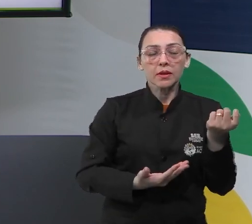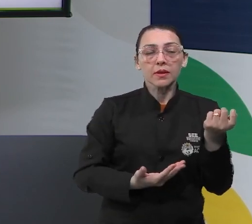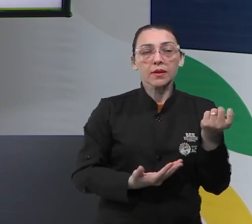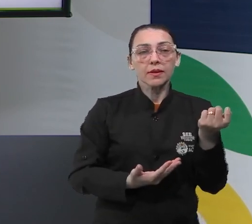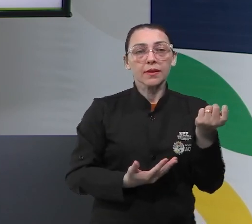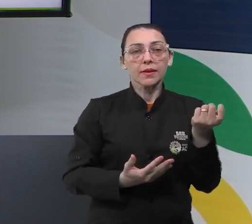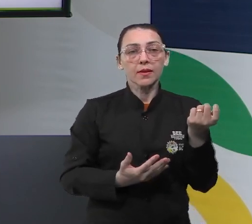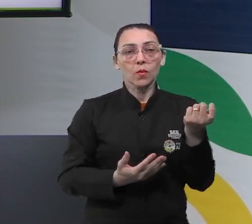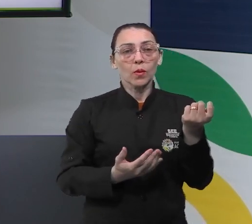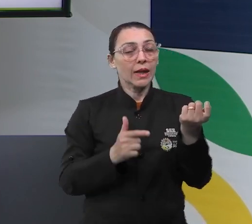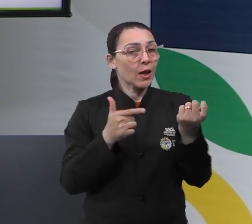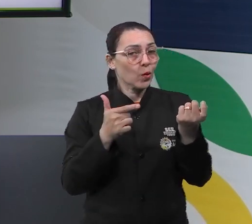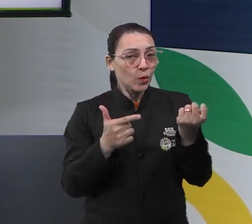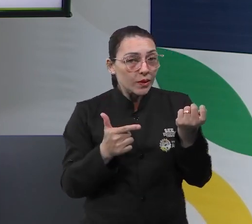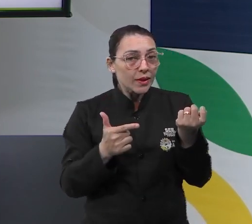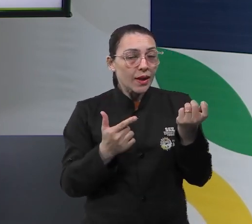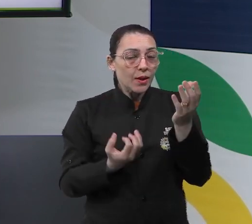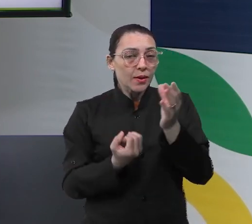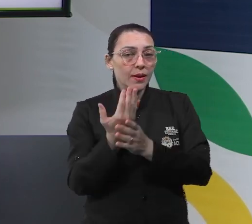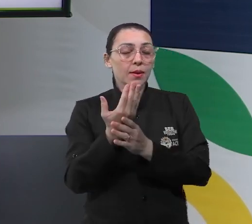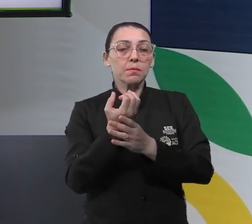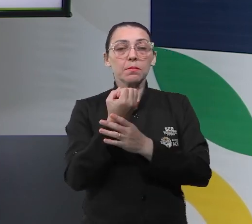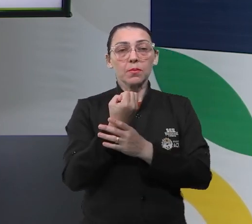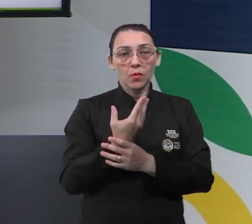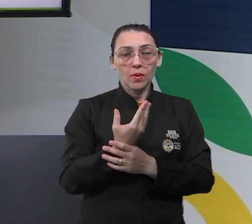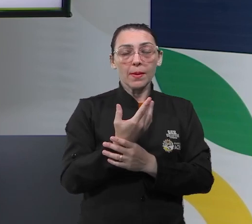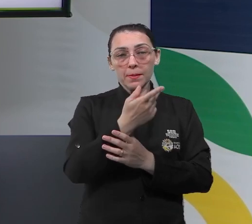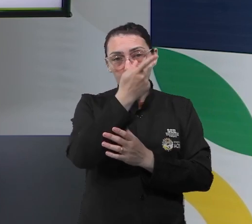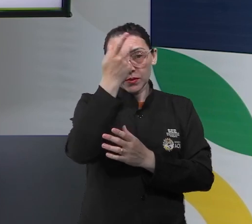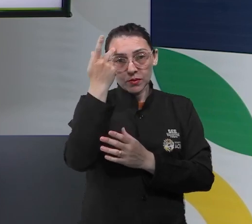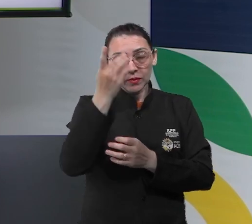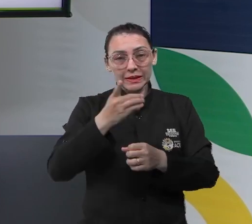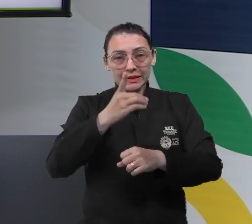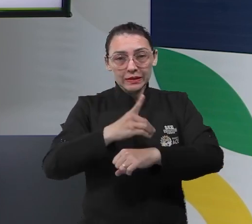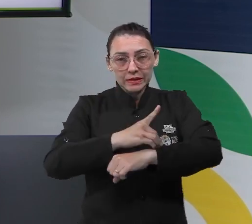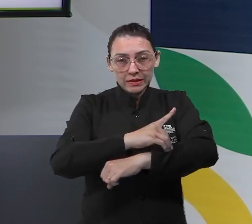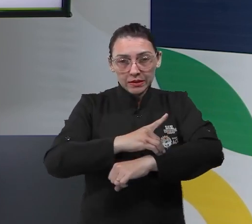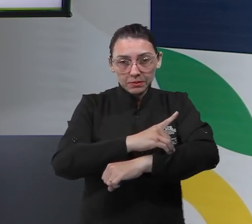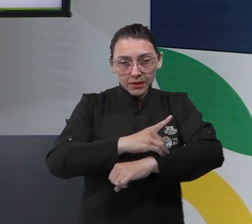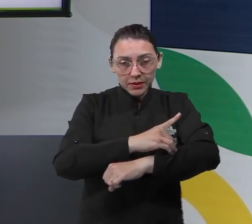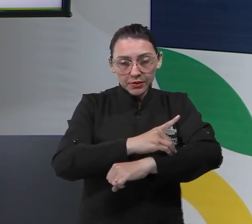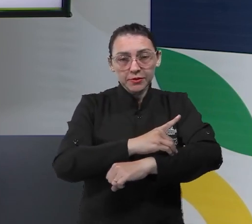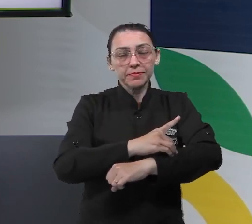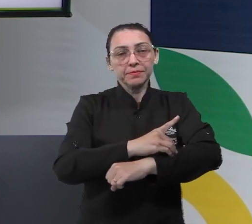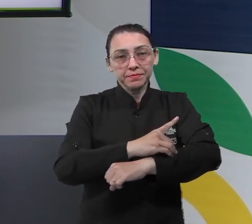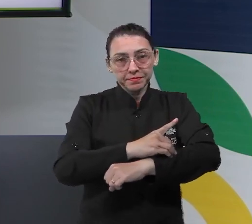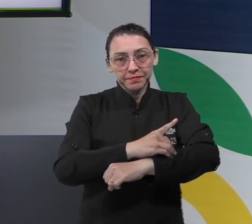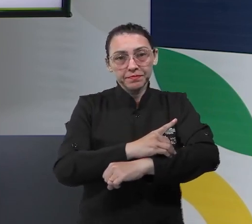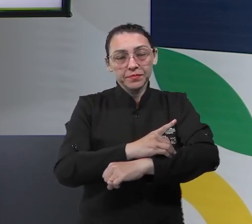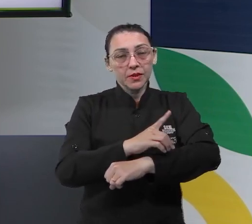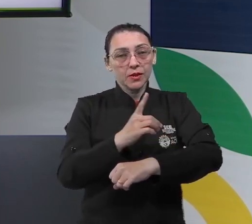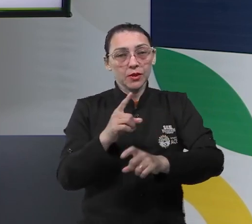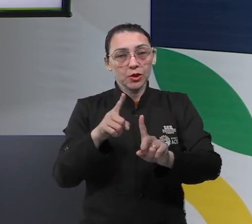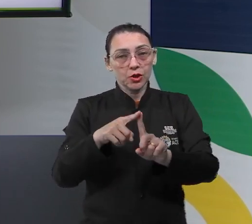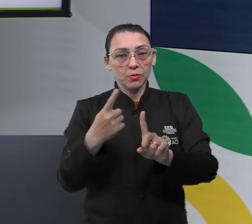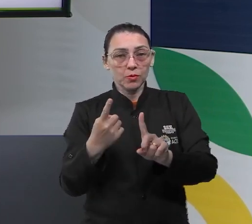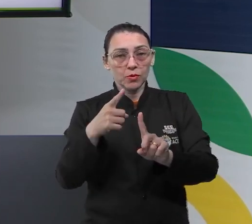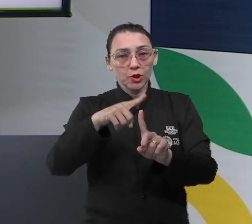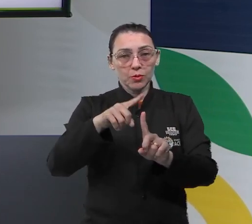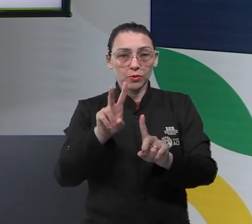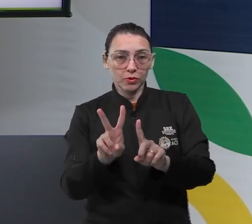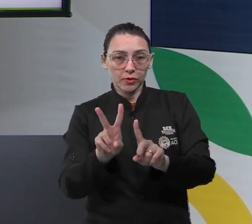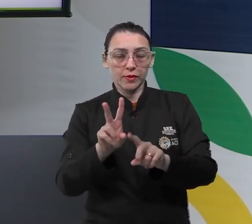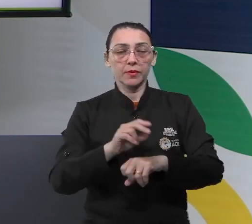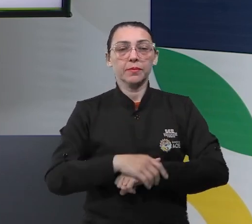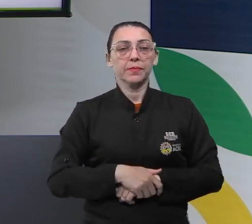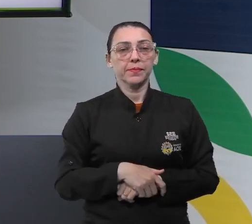ele não produz insulina suficiente, a pessoa desenvolve diabetes. Tem o diabetes tipo 1 e diabetes